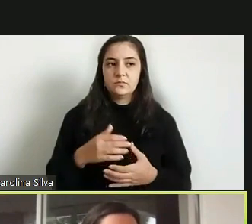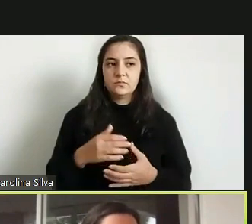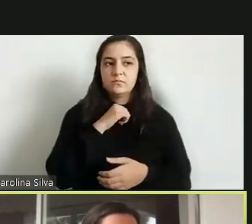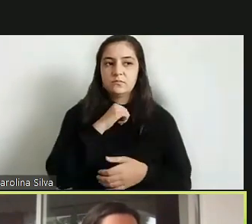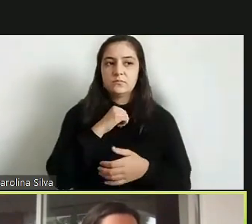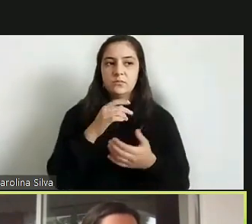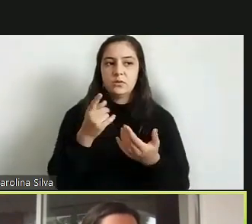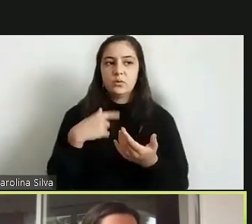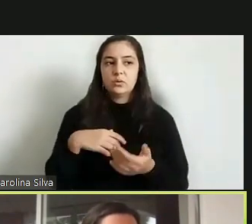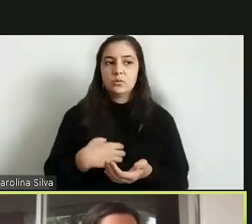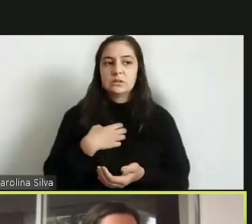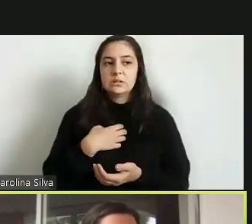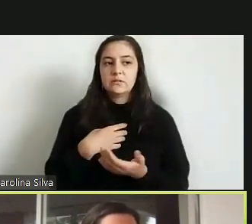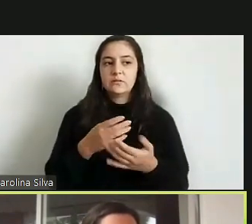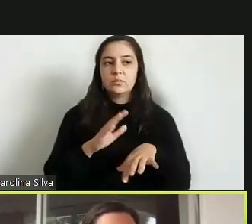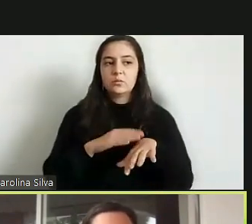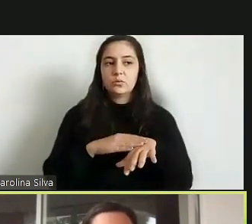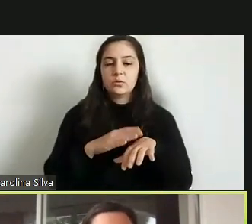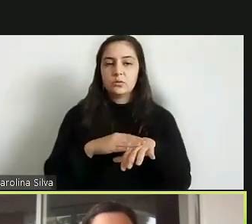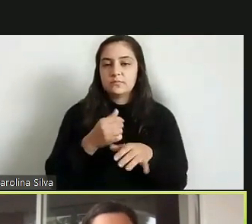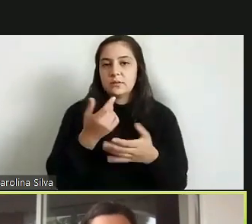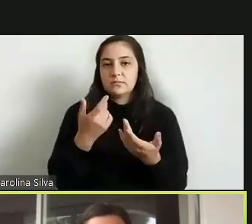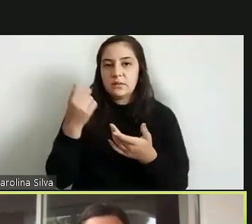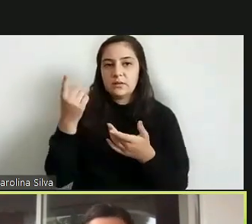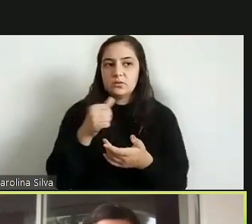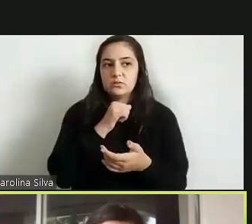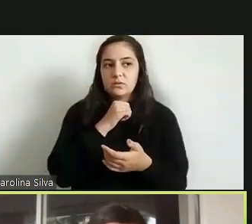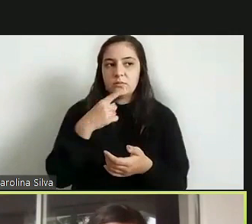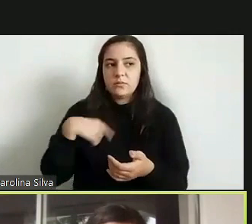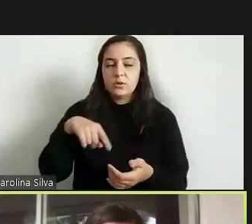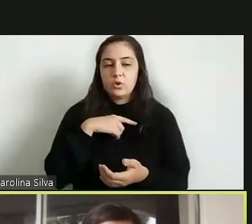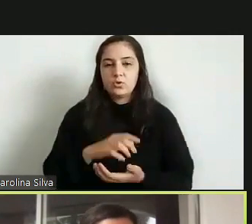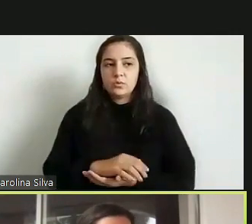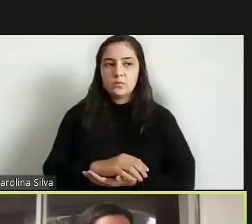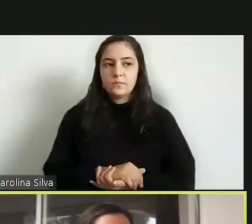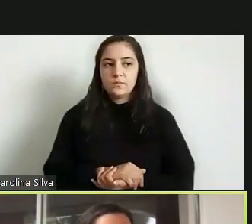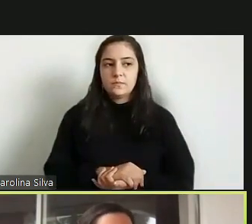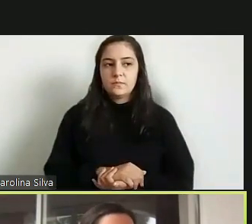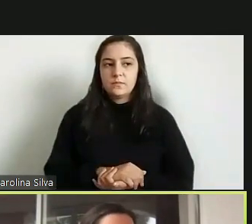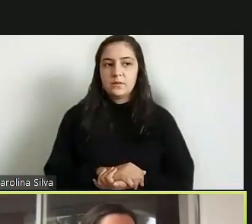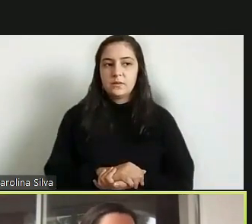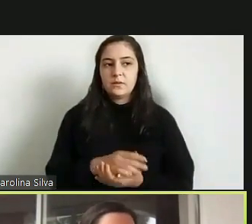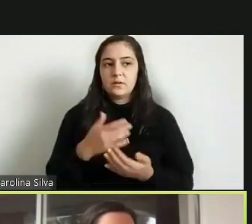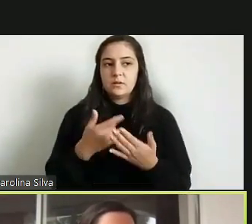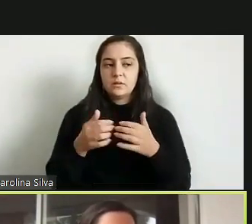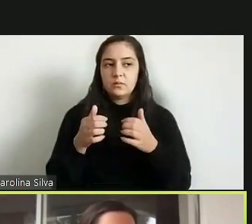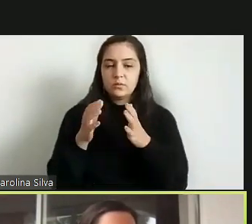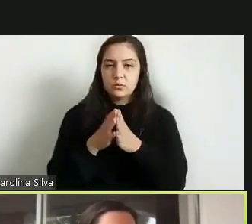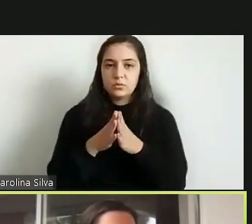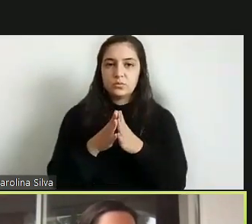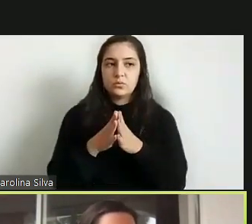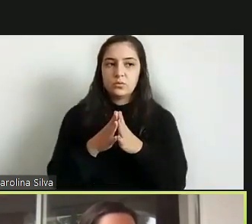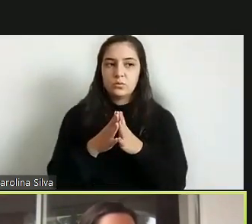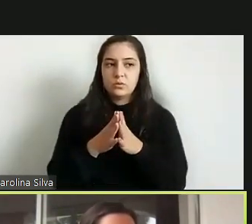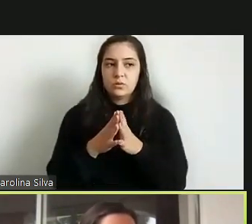sentimentos. Eles não se interessam dos nossos sentimentos. Sinto-me voltado com isto tudo. Estas árvores